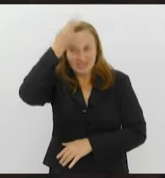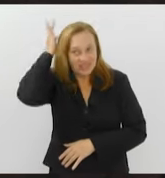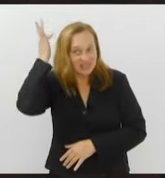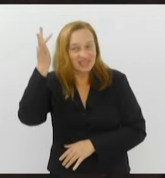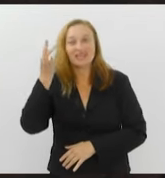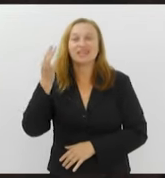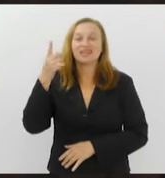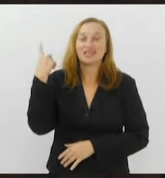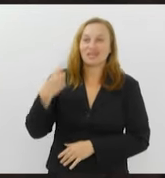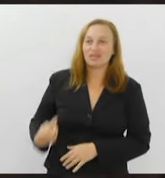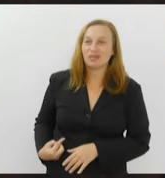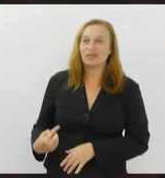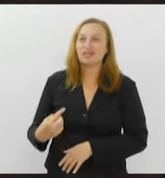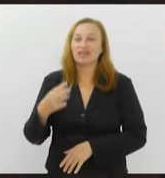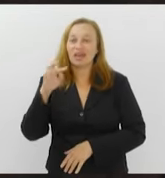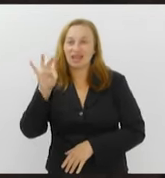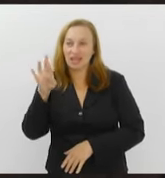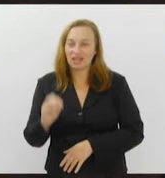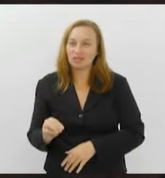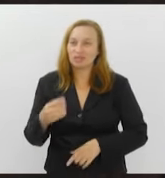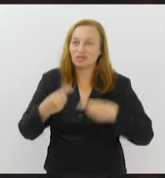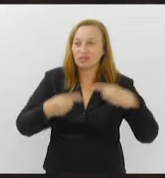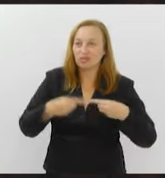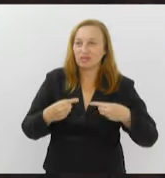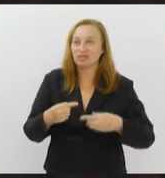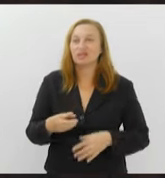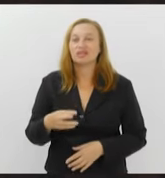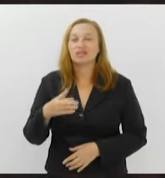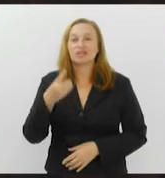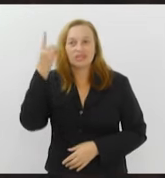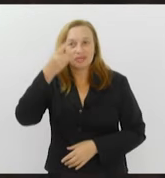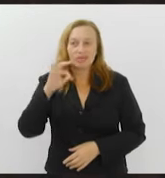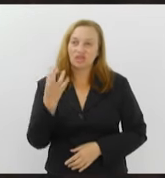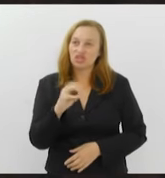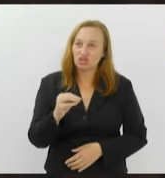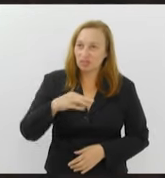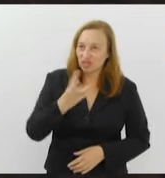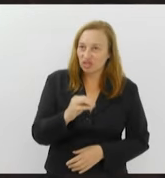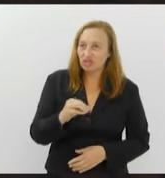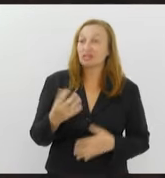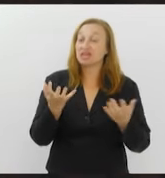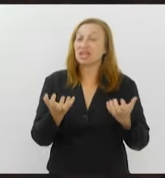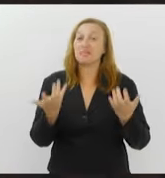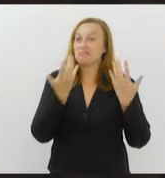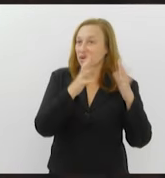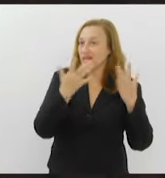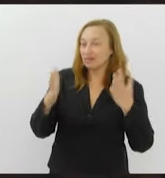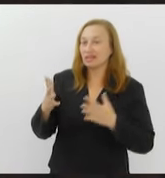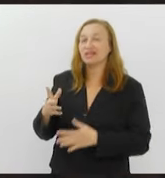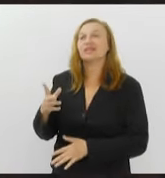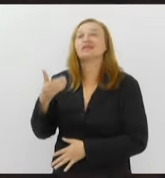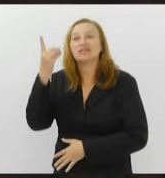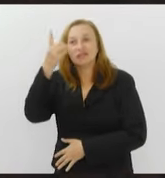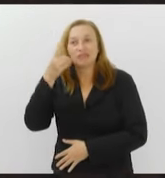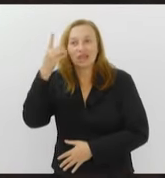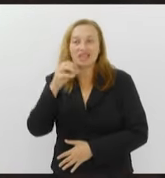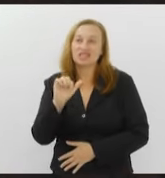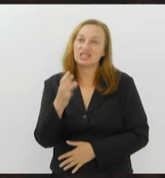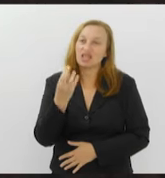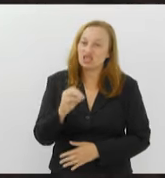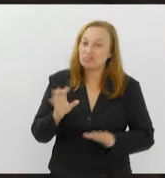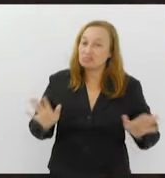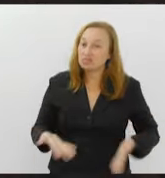Machado. Em discussão. Senhor presidente. Deputado Chico Machado. Eu queria parabenizar o deputado Serginho Fernandes por